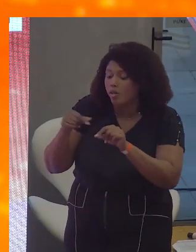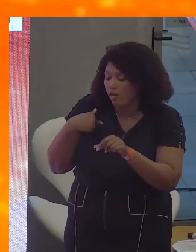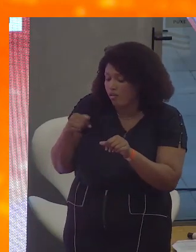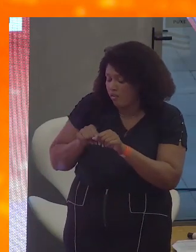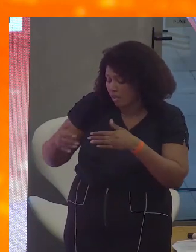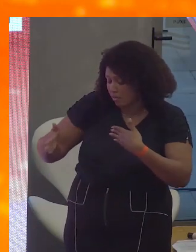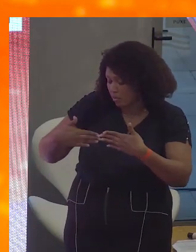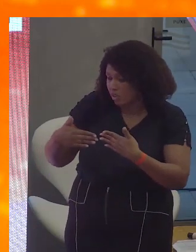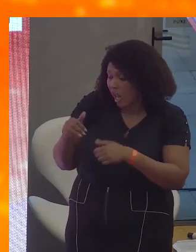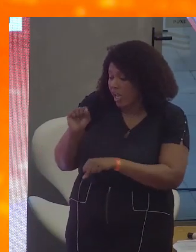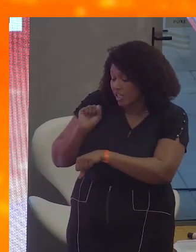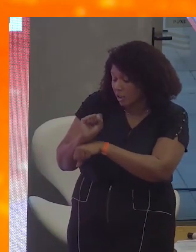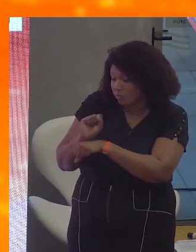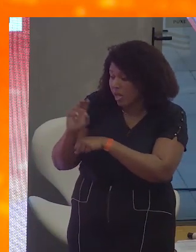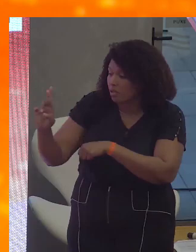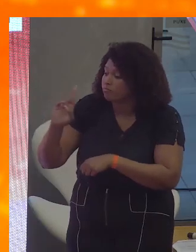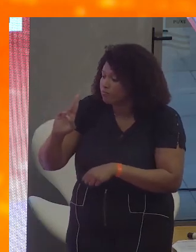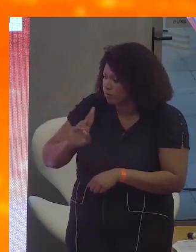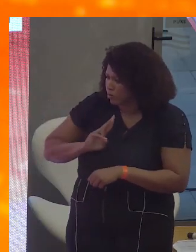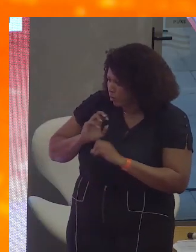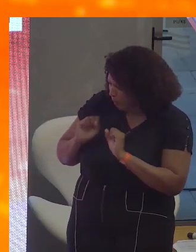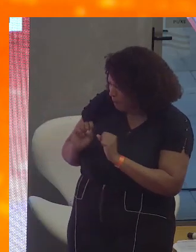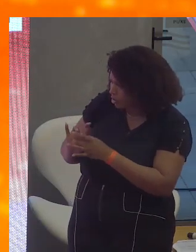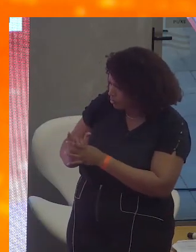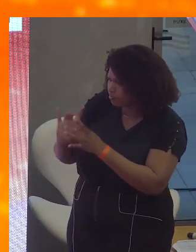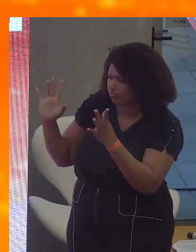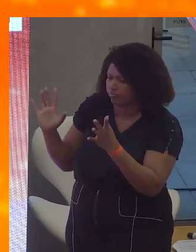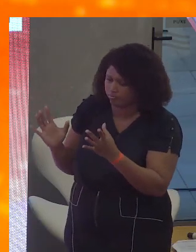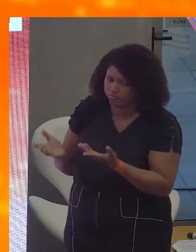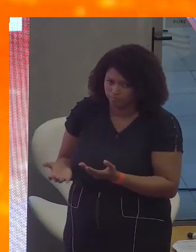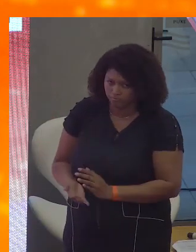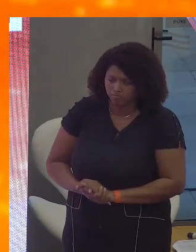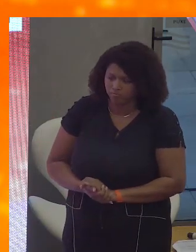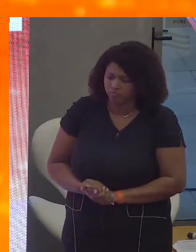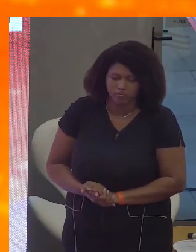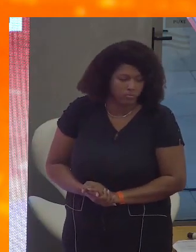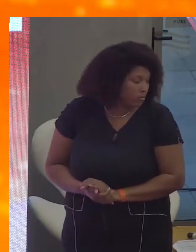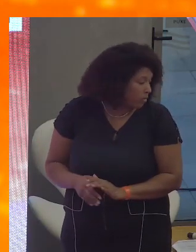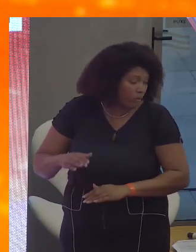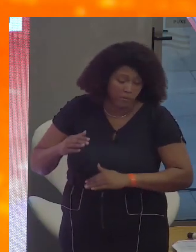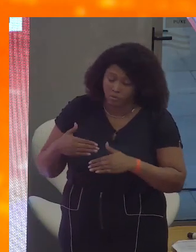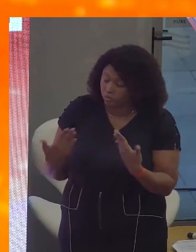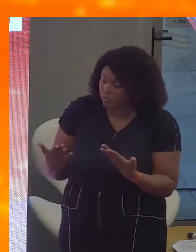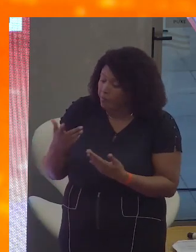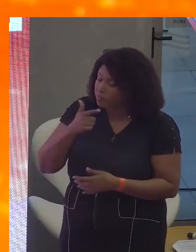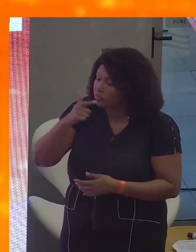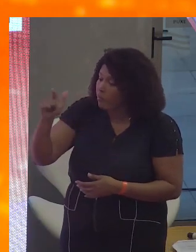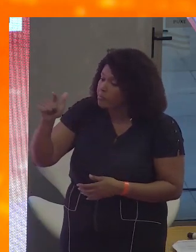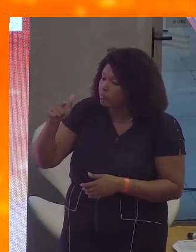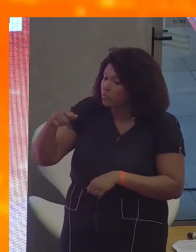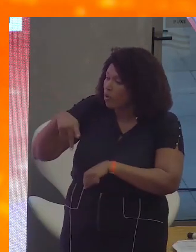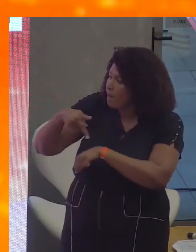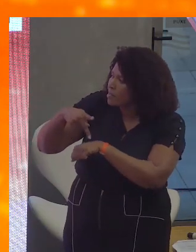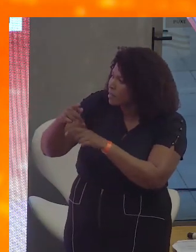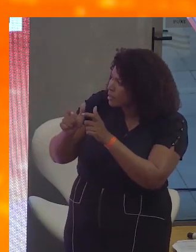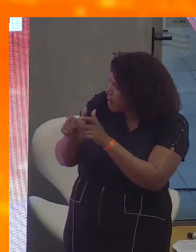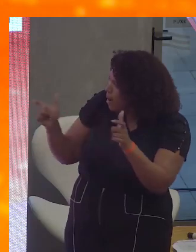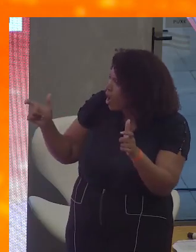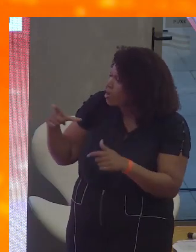aguardar que seja autorizada a produção e a comercialização. Alguns outros países, a maior parte dos países,